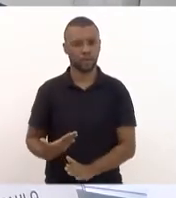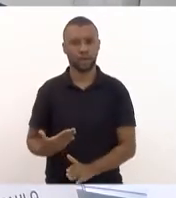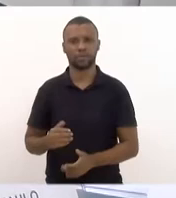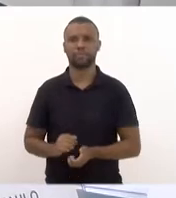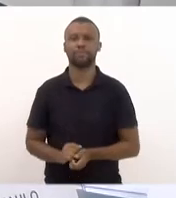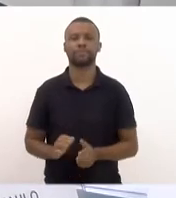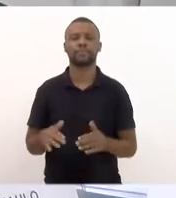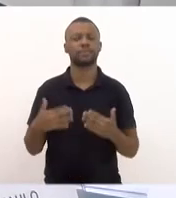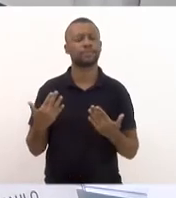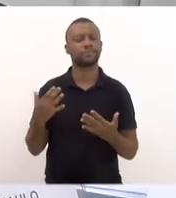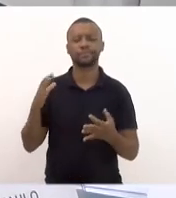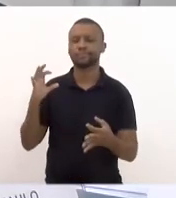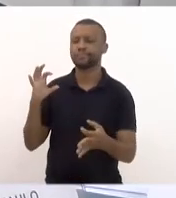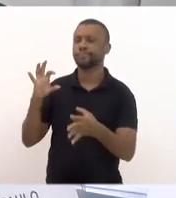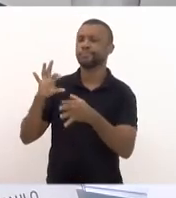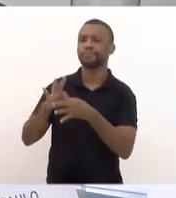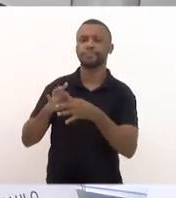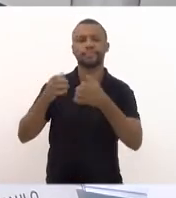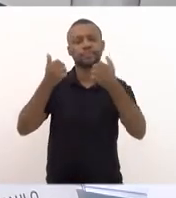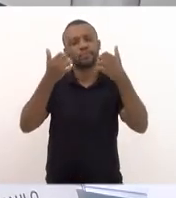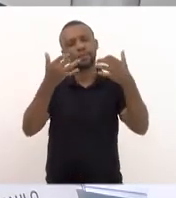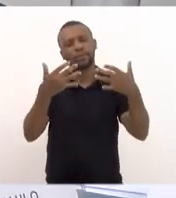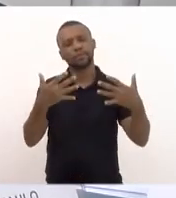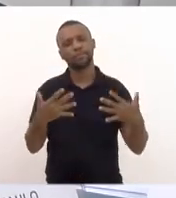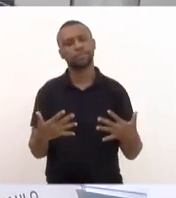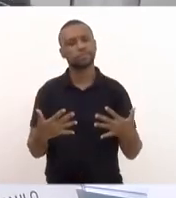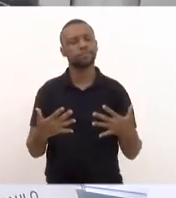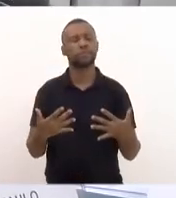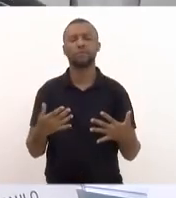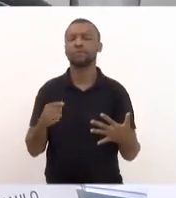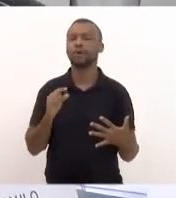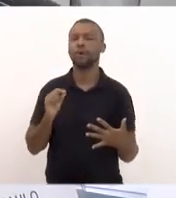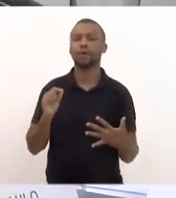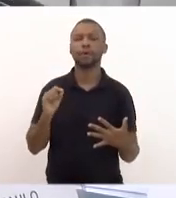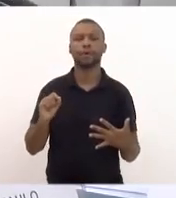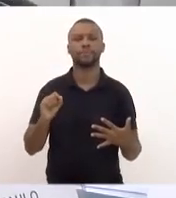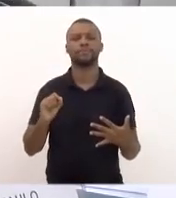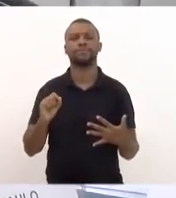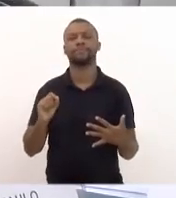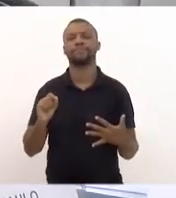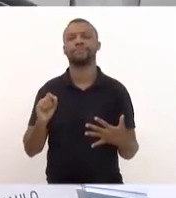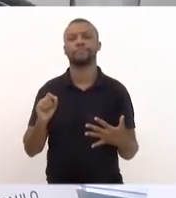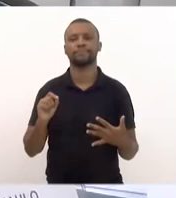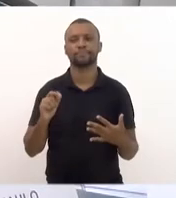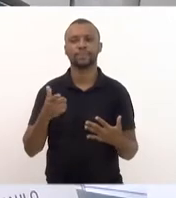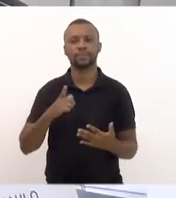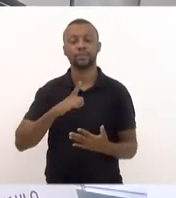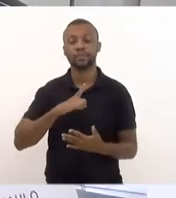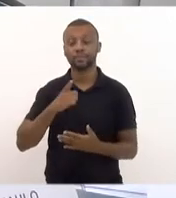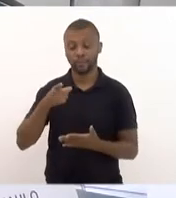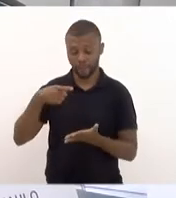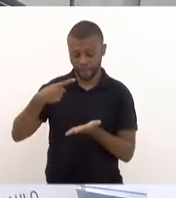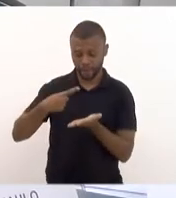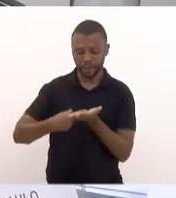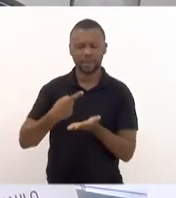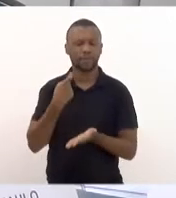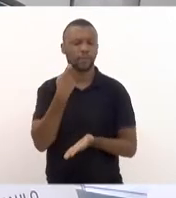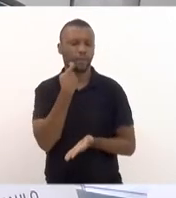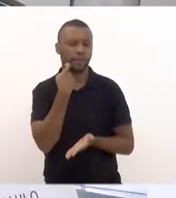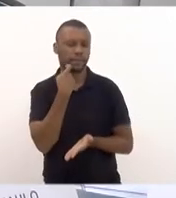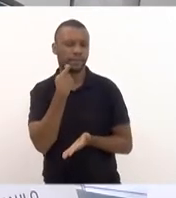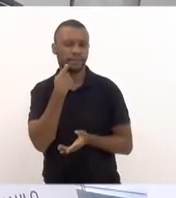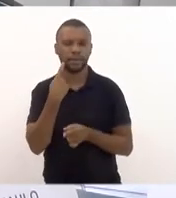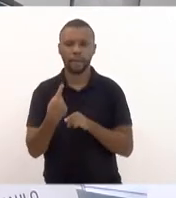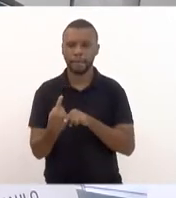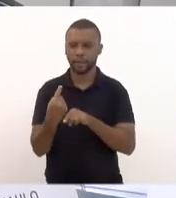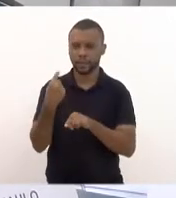do que o Fio aqui colocou, eu tive na sexta-feira